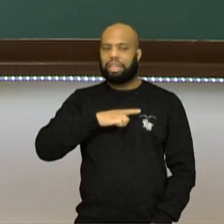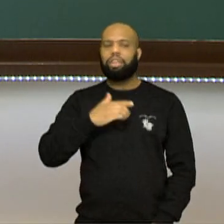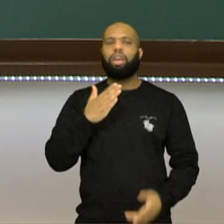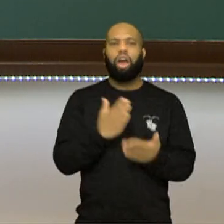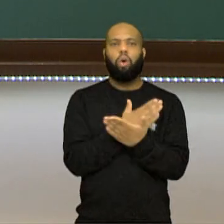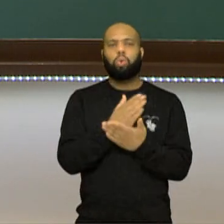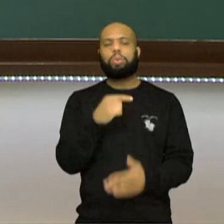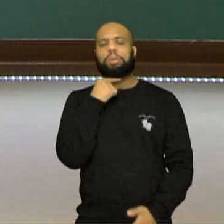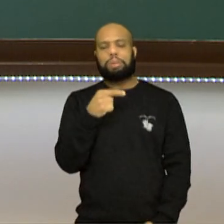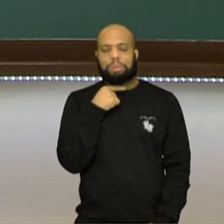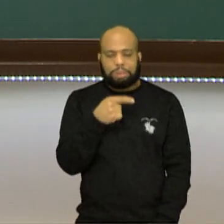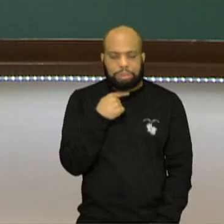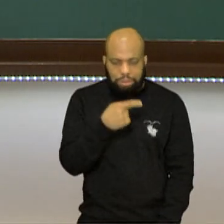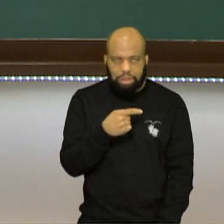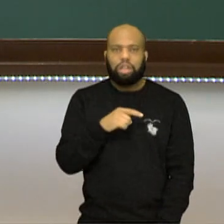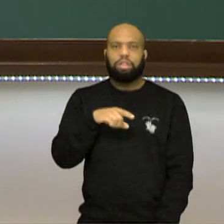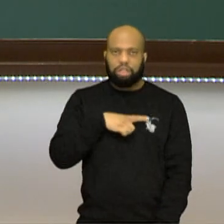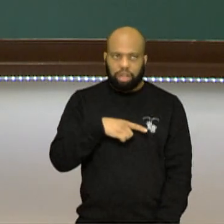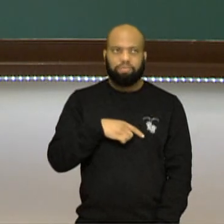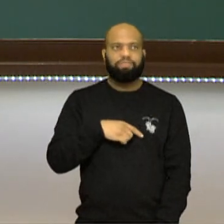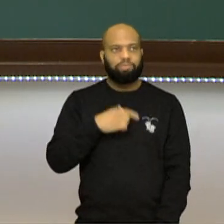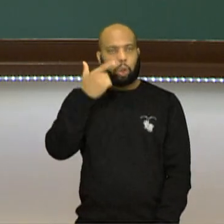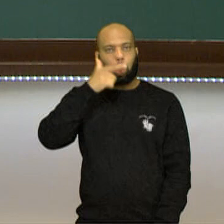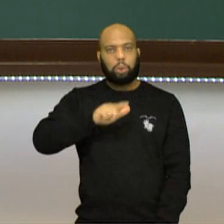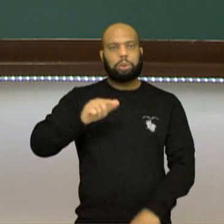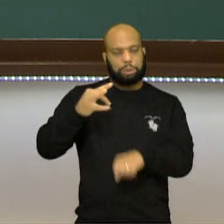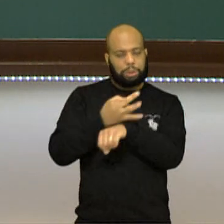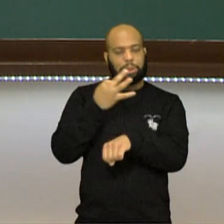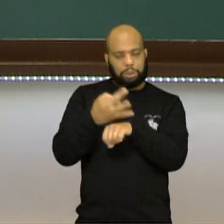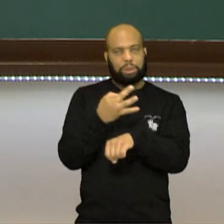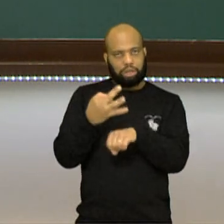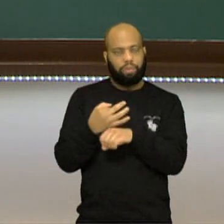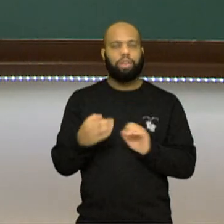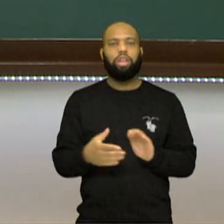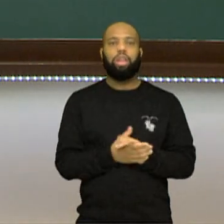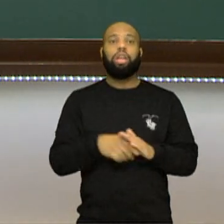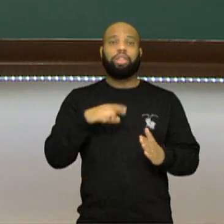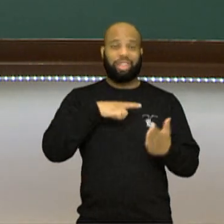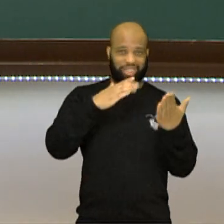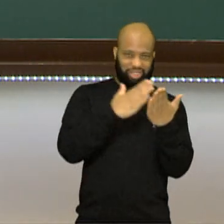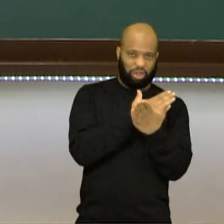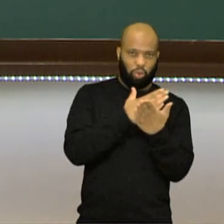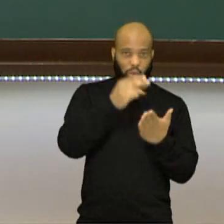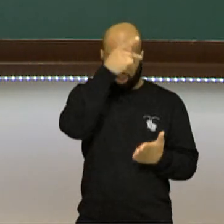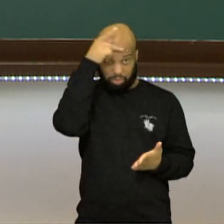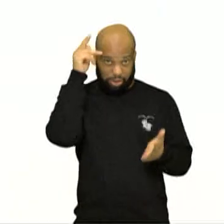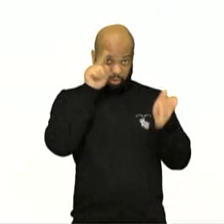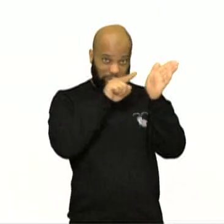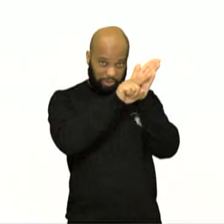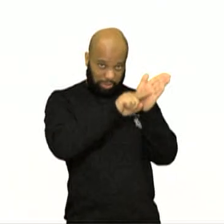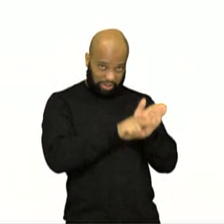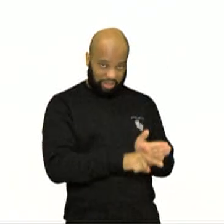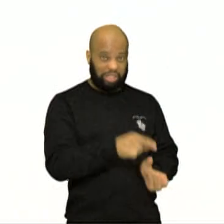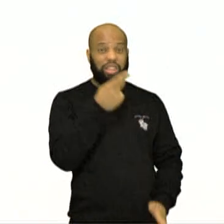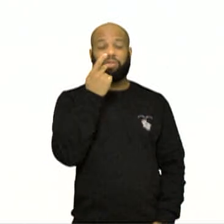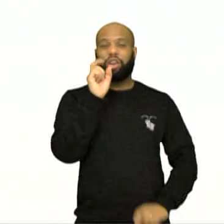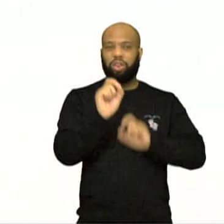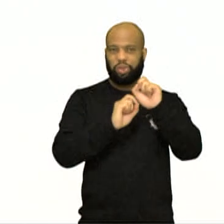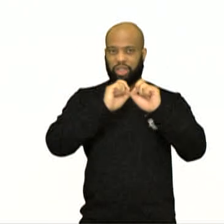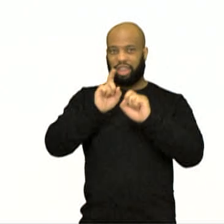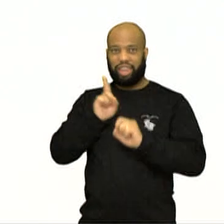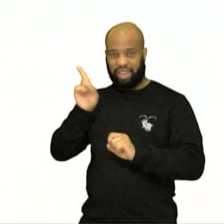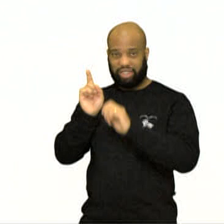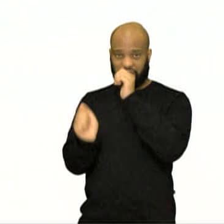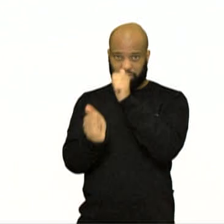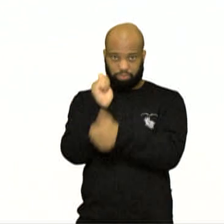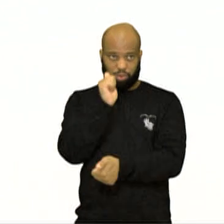dificuldade que aquela via coloca para você, ok? Então, alguns autores afirmam que o esporte teve sua origem